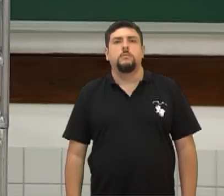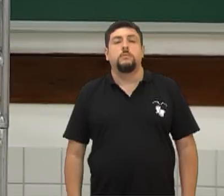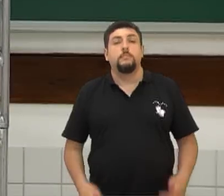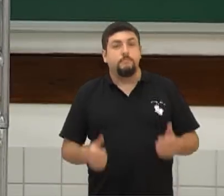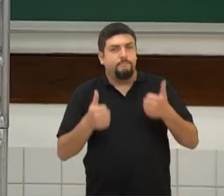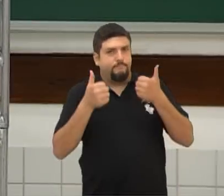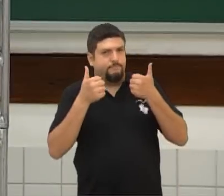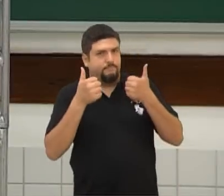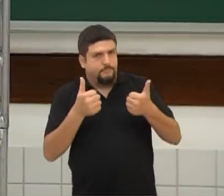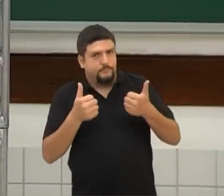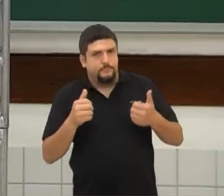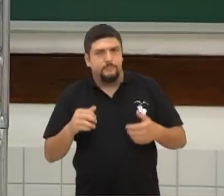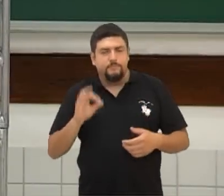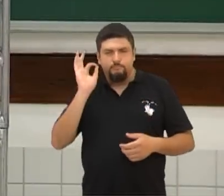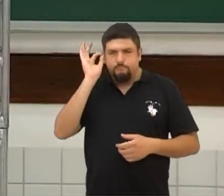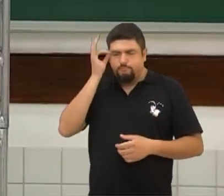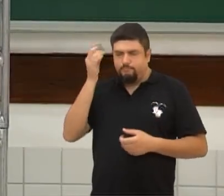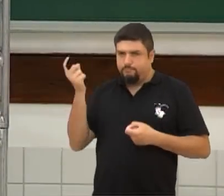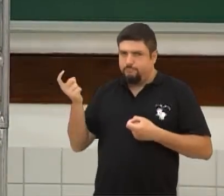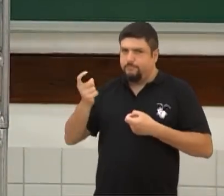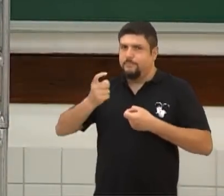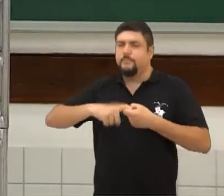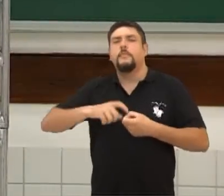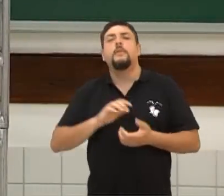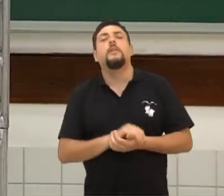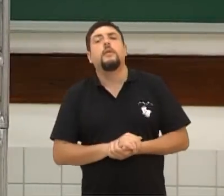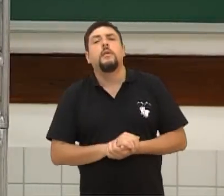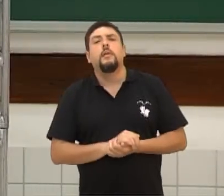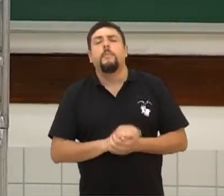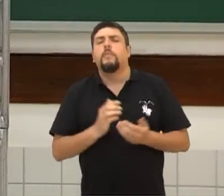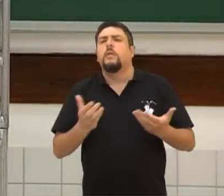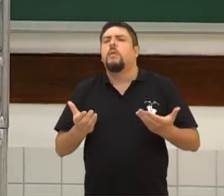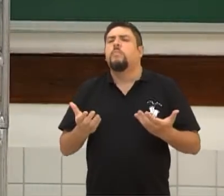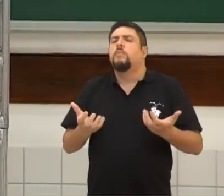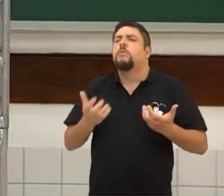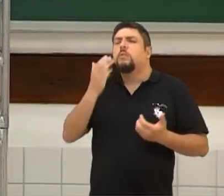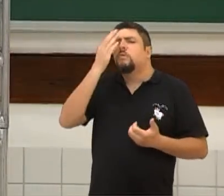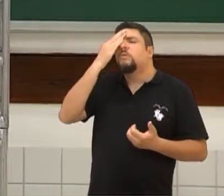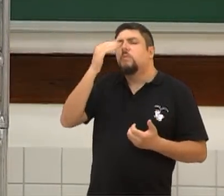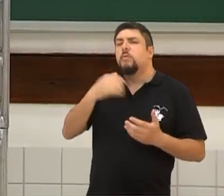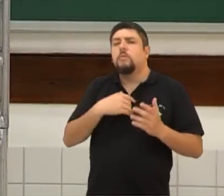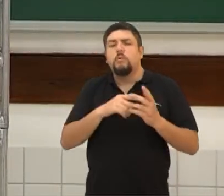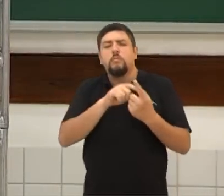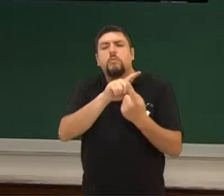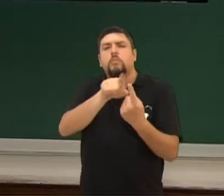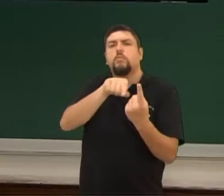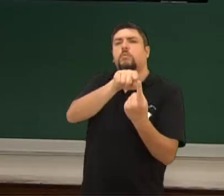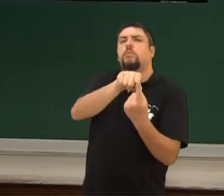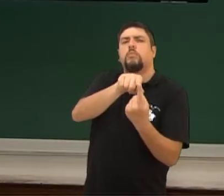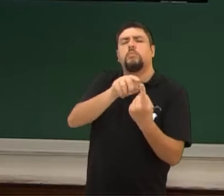Bacana, pessoal, estamos de volta. Vamos conferir então qual é a finalidade dos infográficos. Veja aqui.